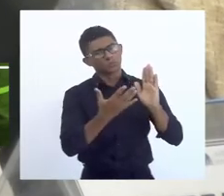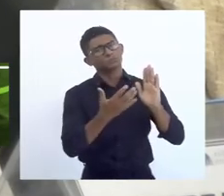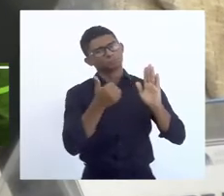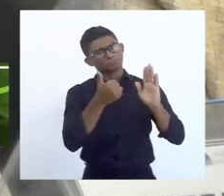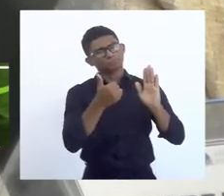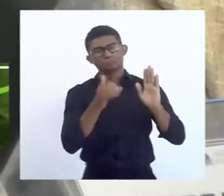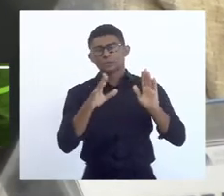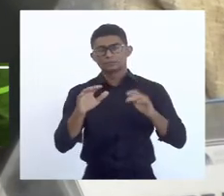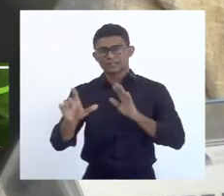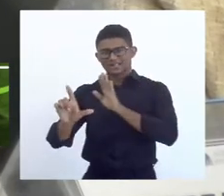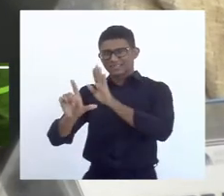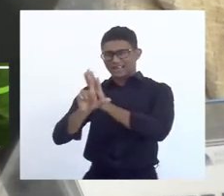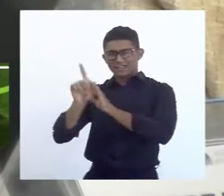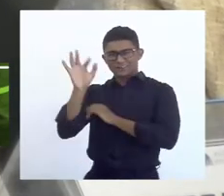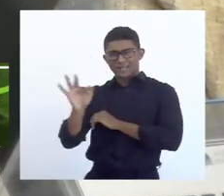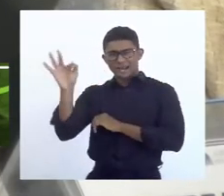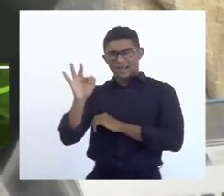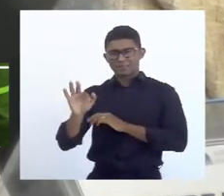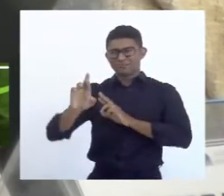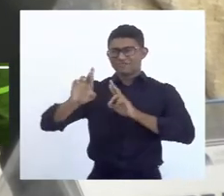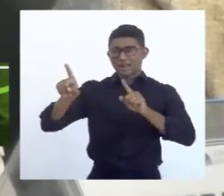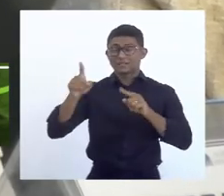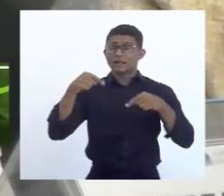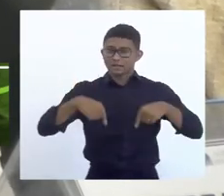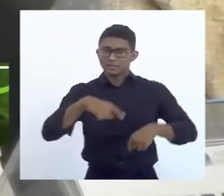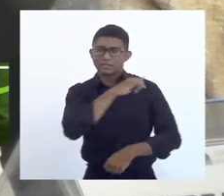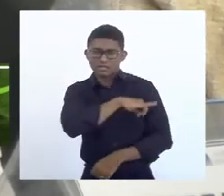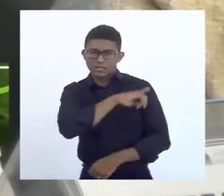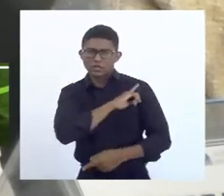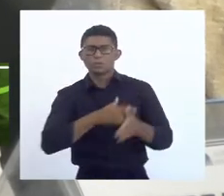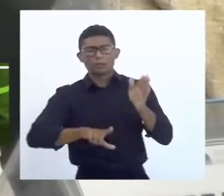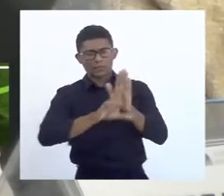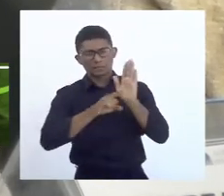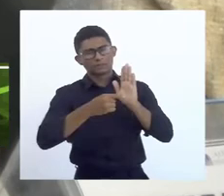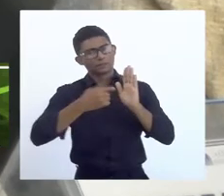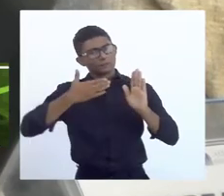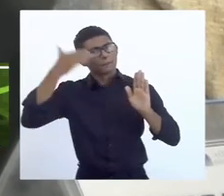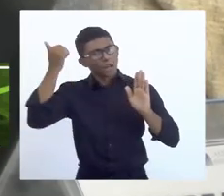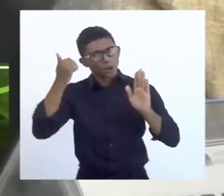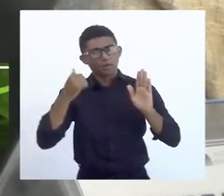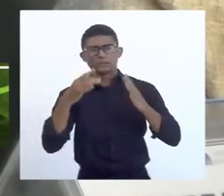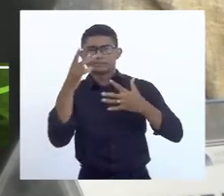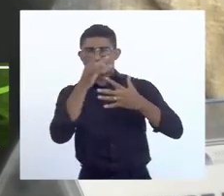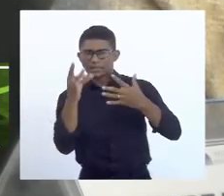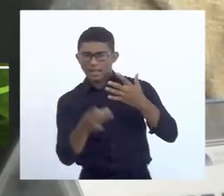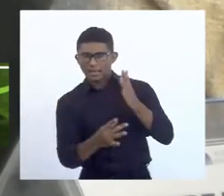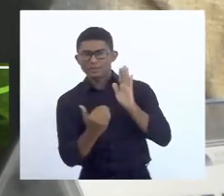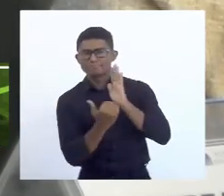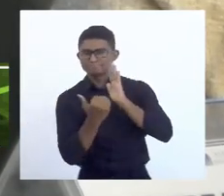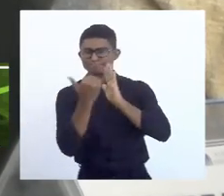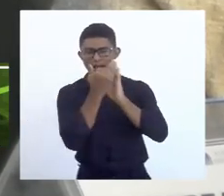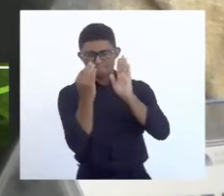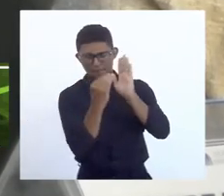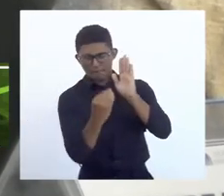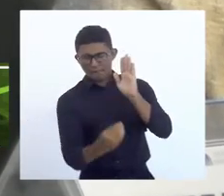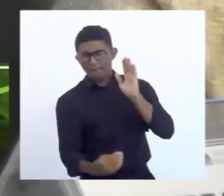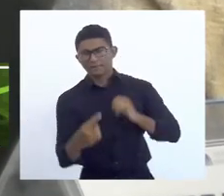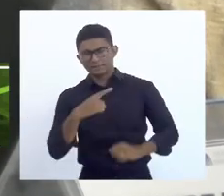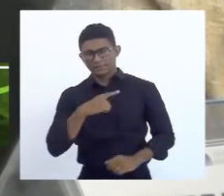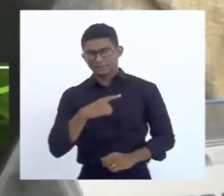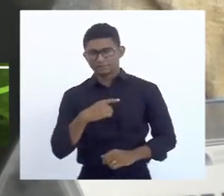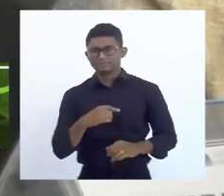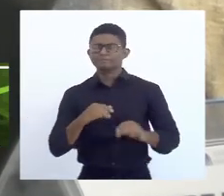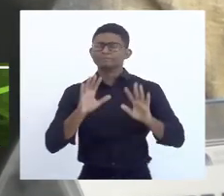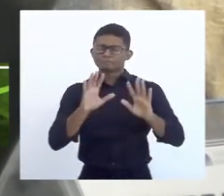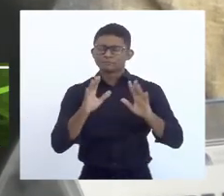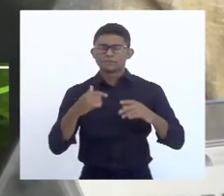legislação federal. E, por fim, já para concluir, eu endosso